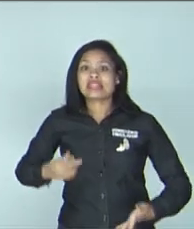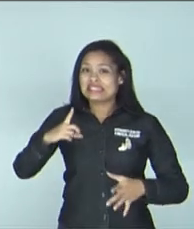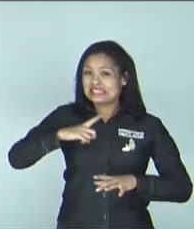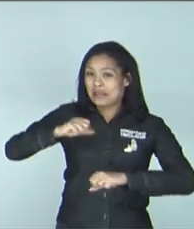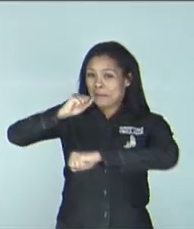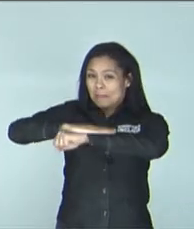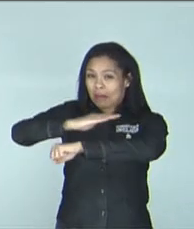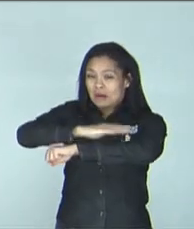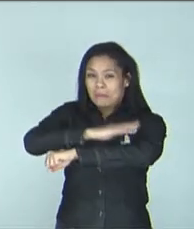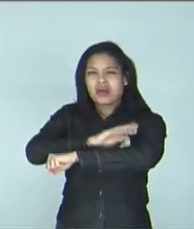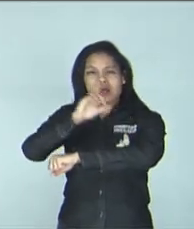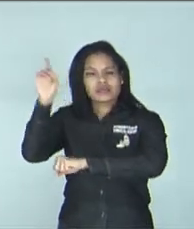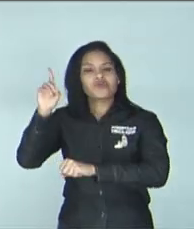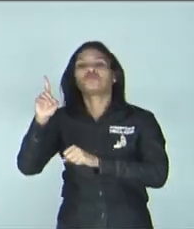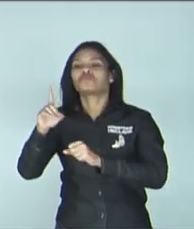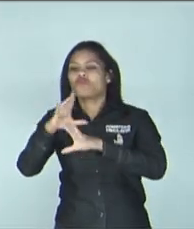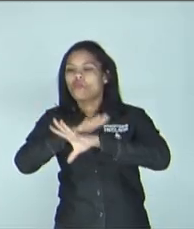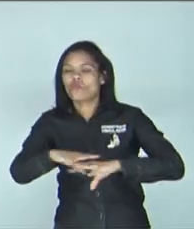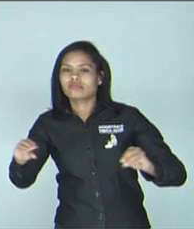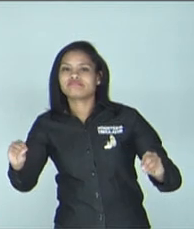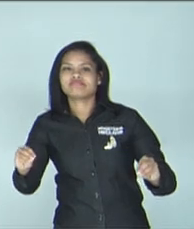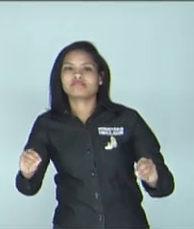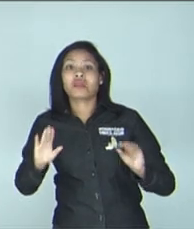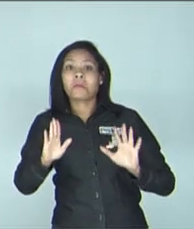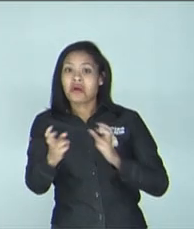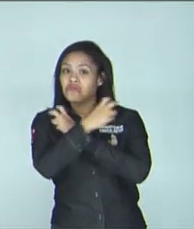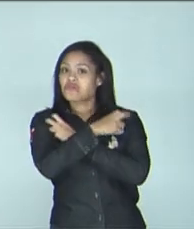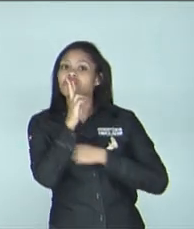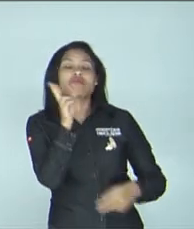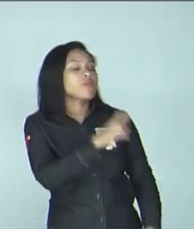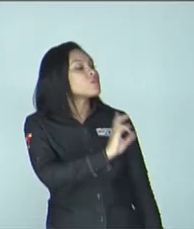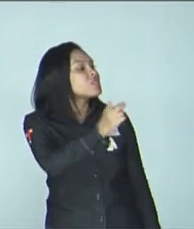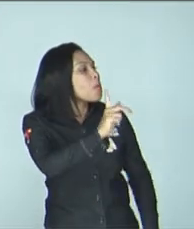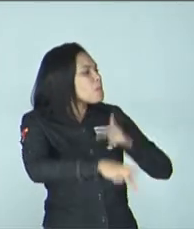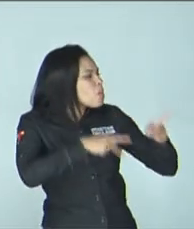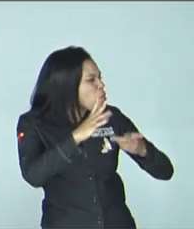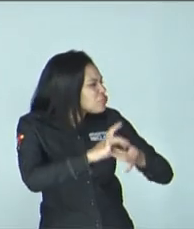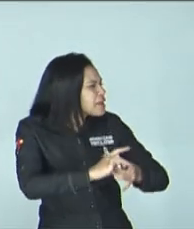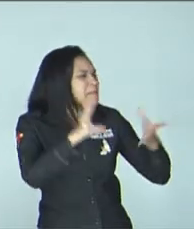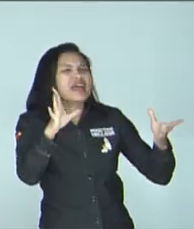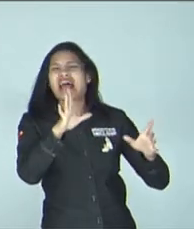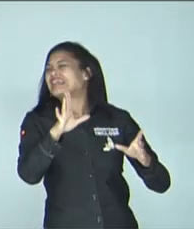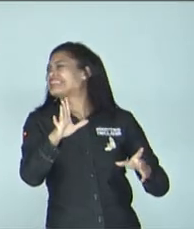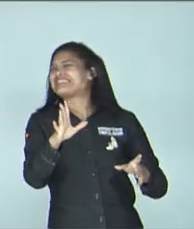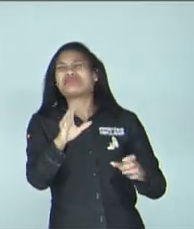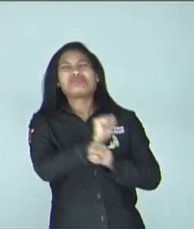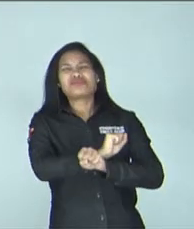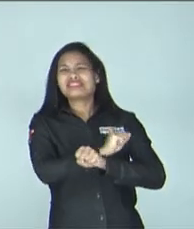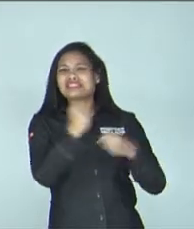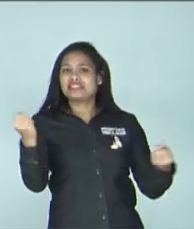rãs sonnen mas o parou a fala não vai liberar o povo não é muita gente é minha força